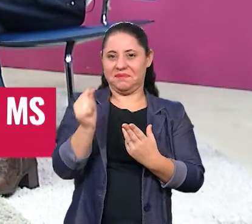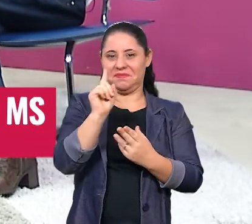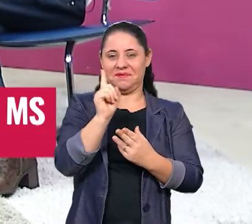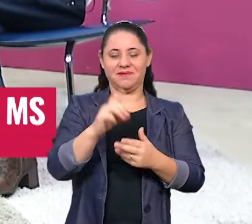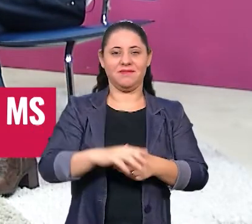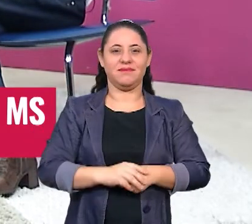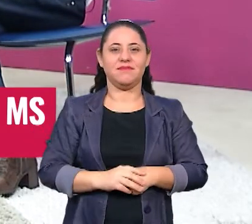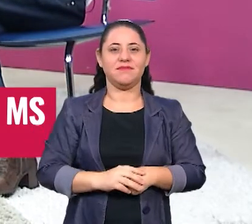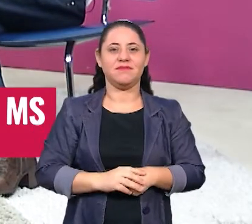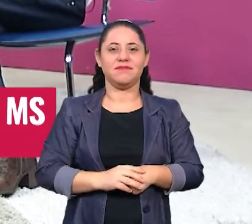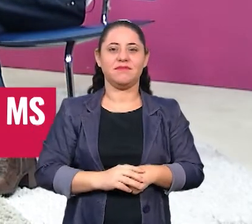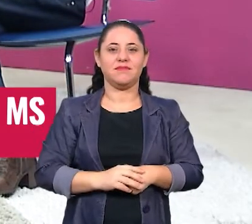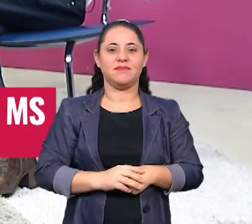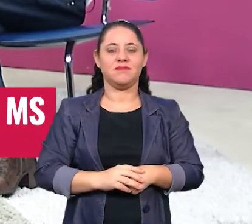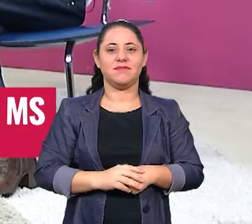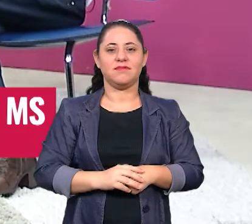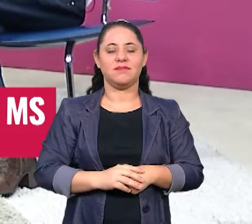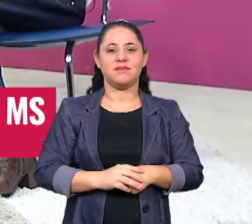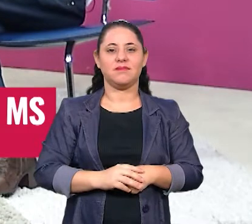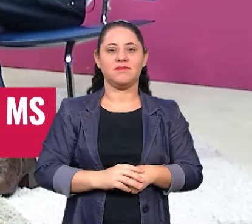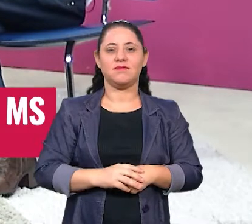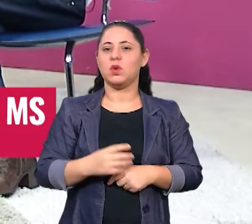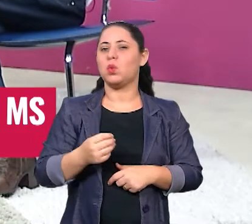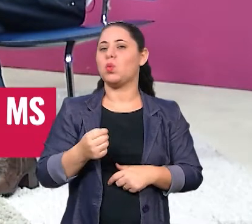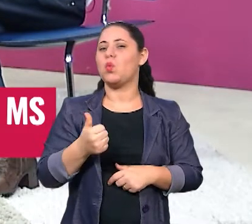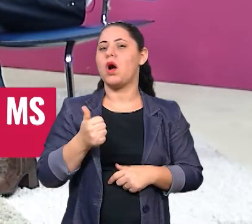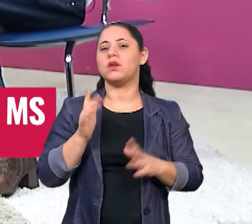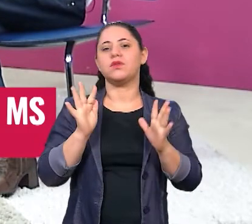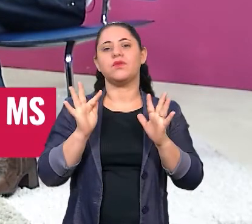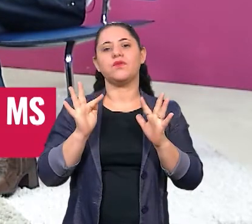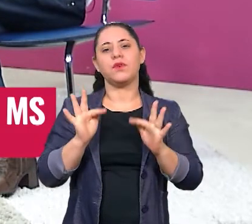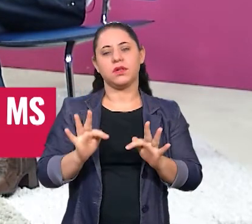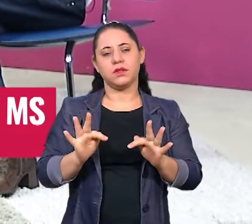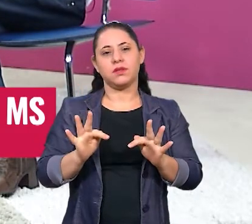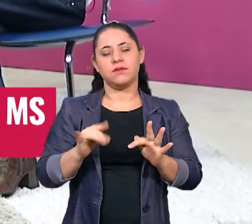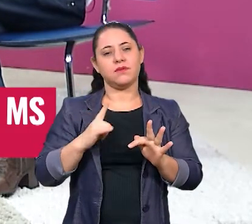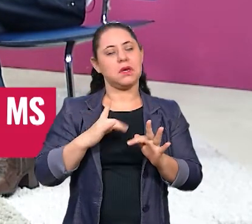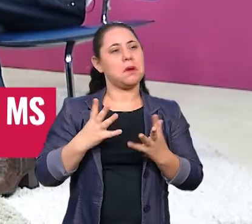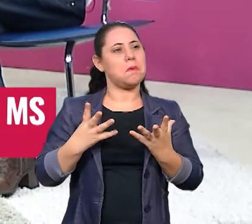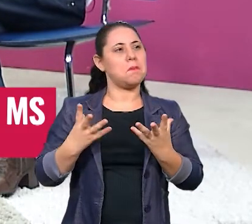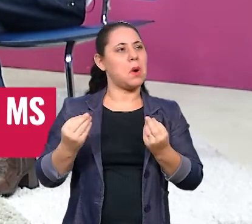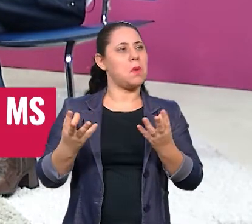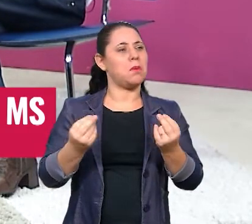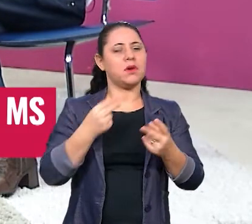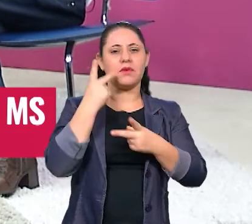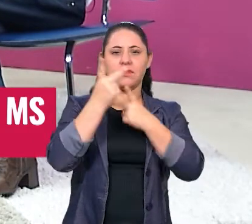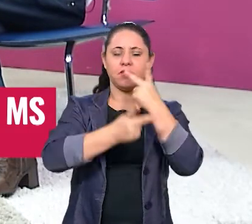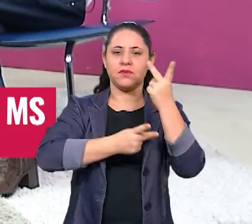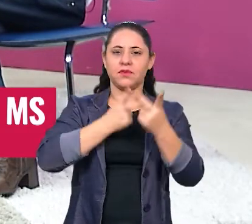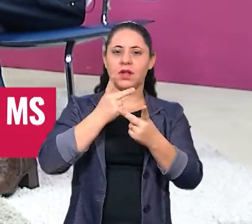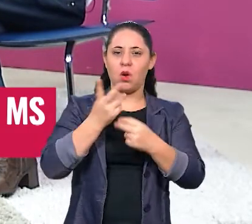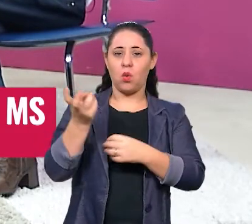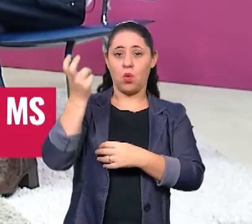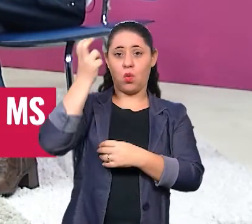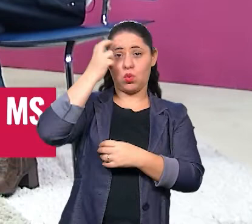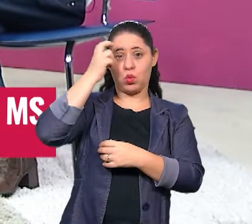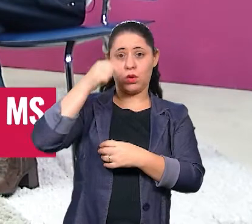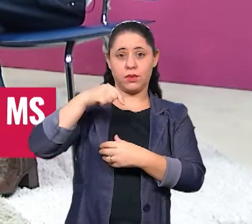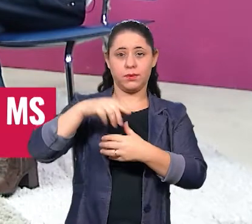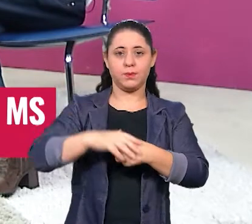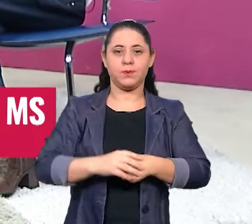E a gente está já caminhando para o final, teria tantas coisas para nós falarmos sobre cultura aqui.